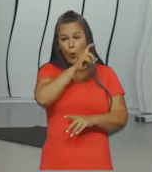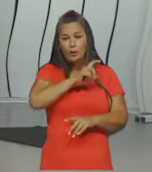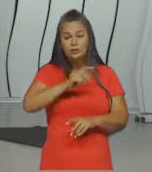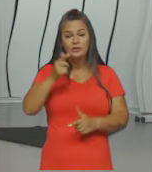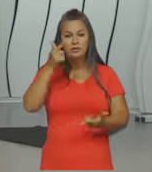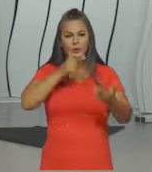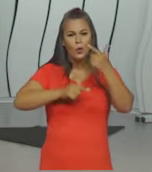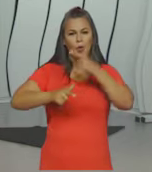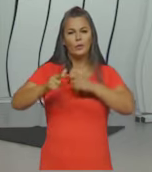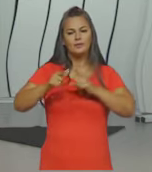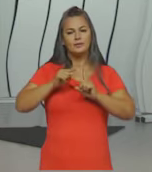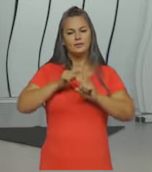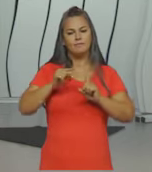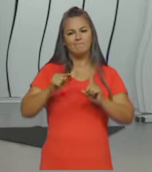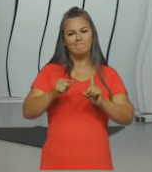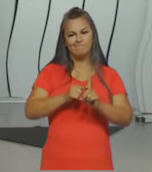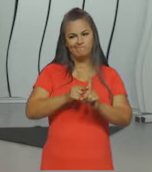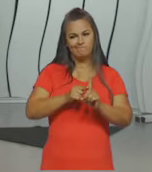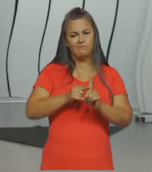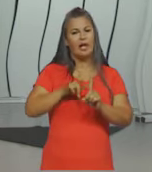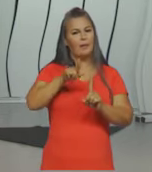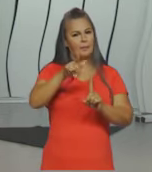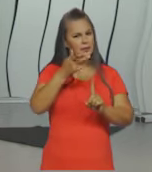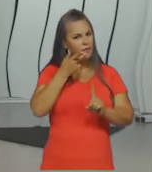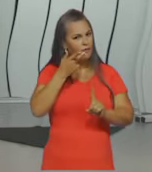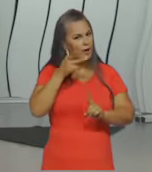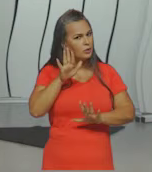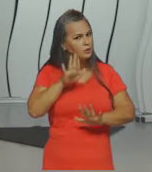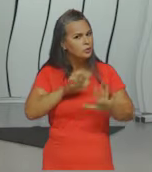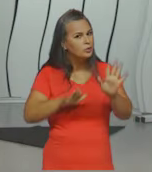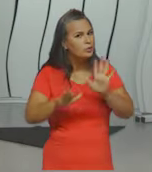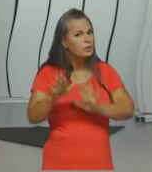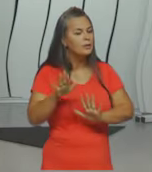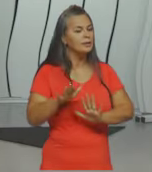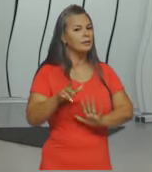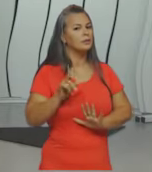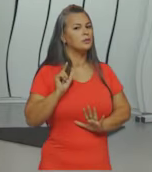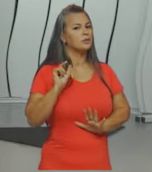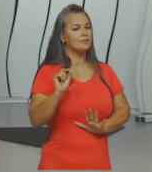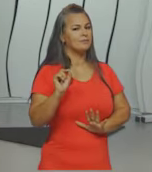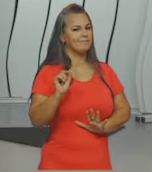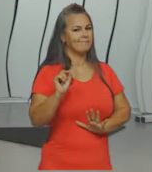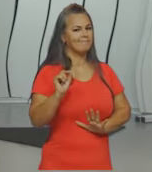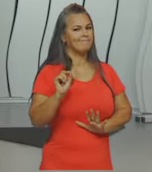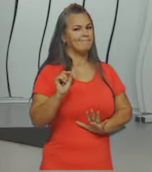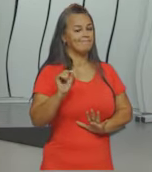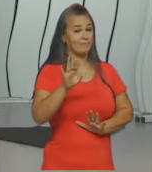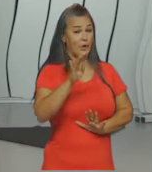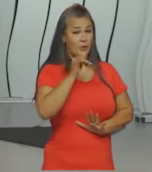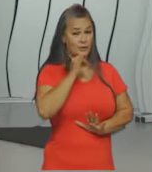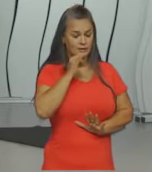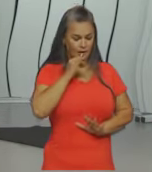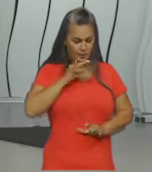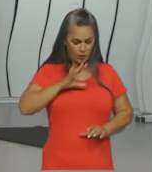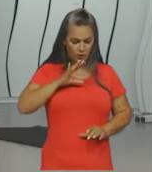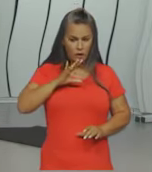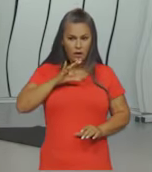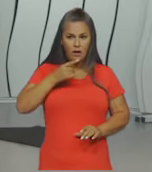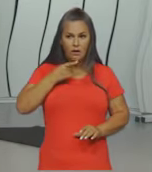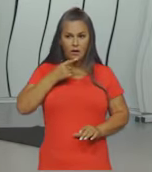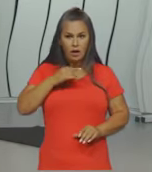período fértil. Cuidado! Tem muita gente que pergunta, a menstruação é o período